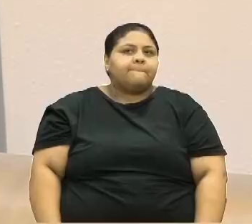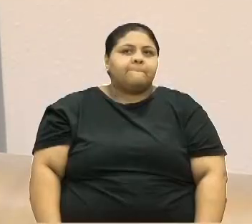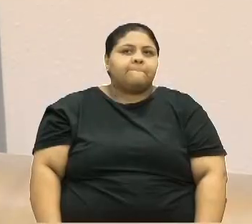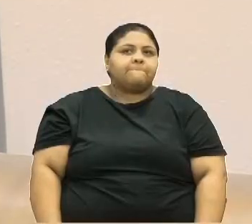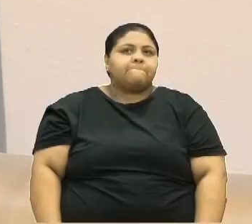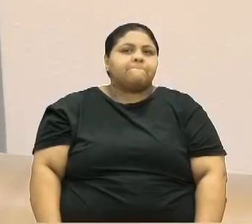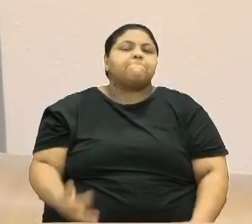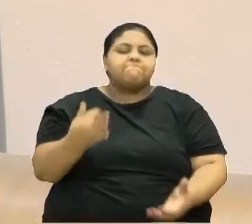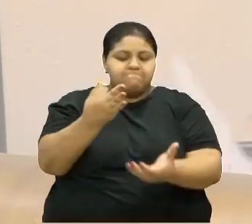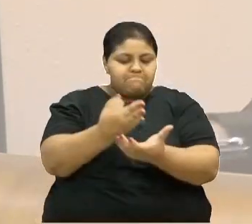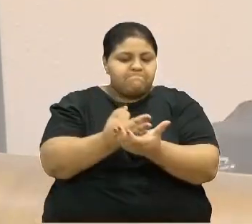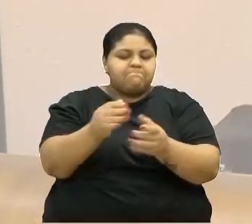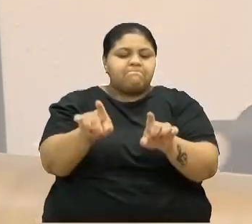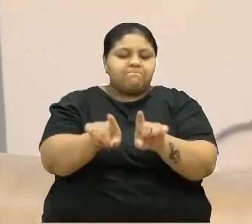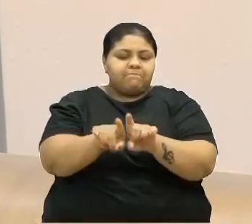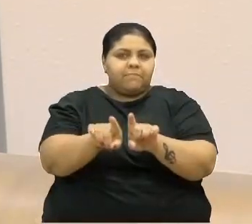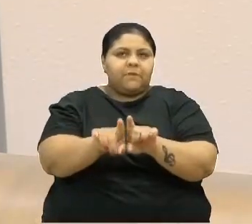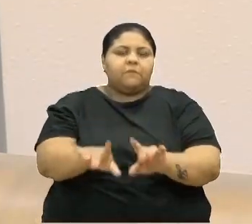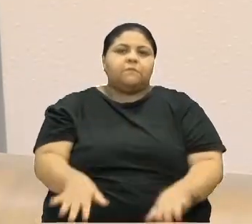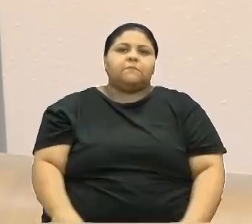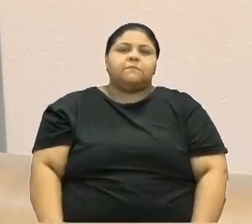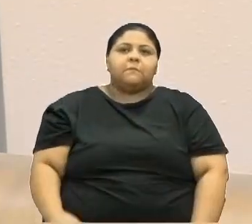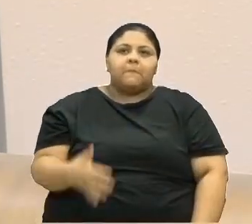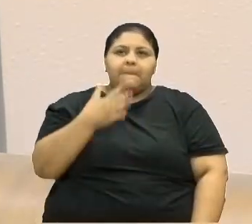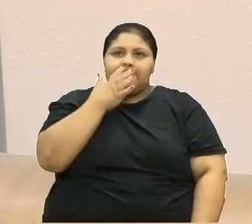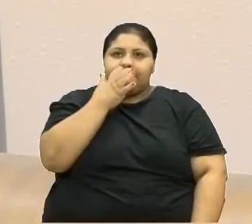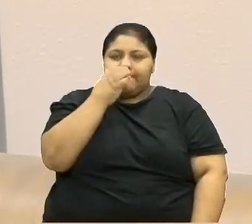Também ausente.